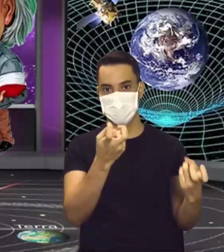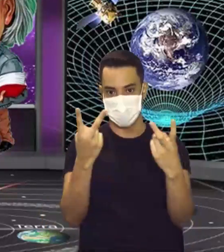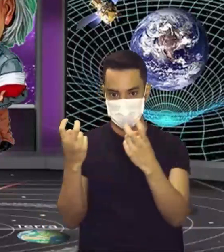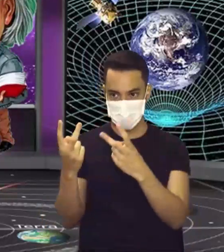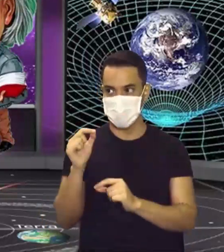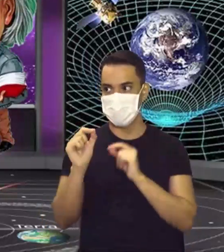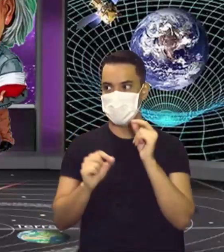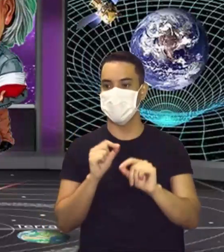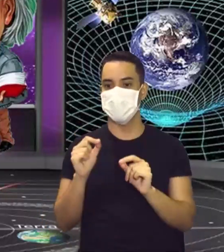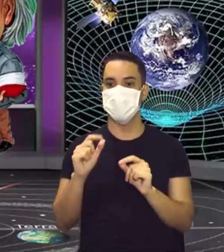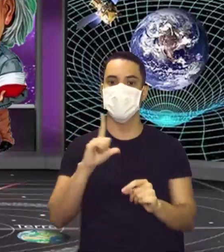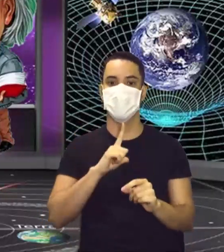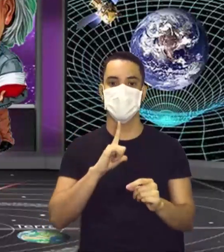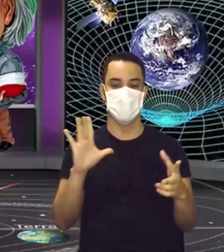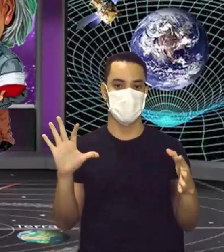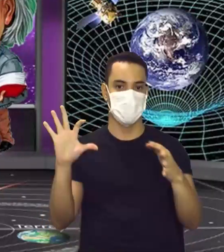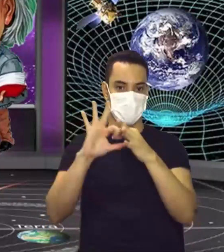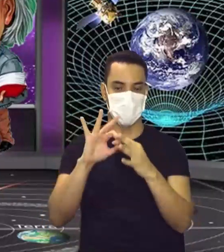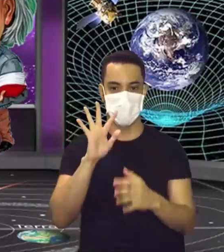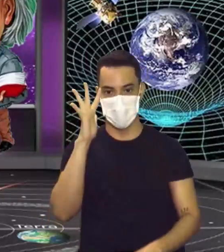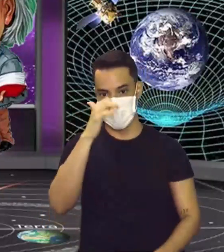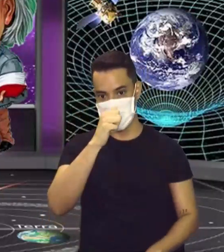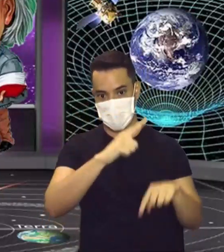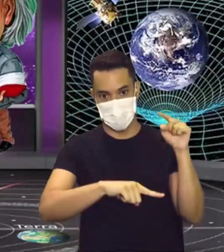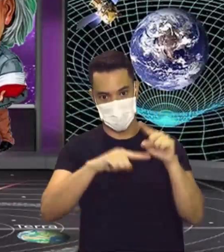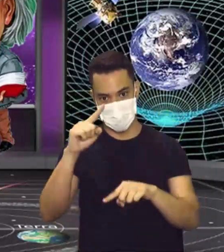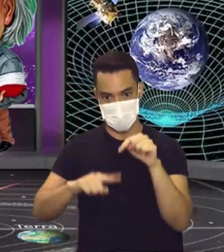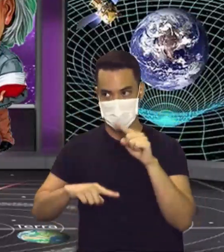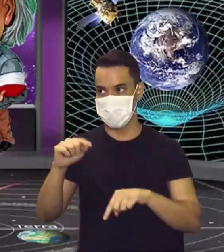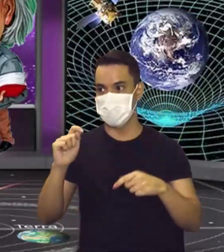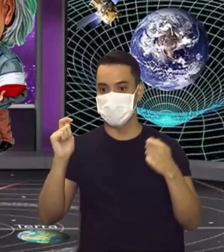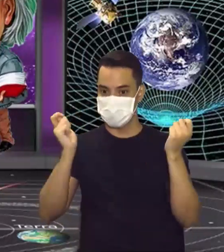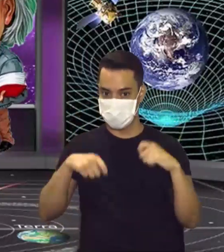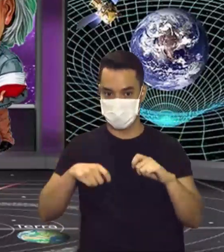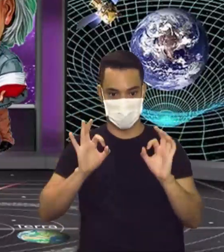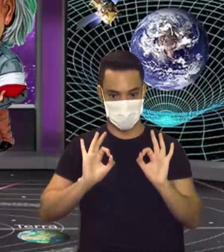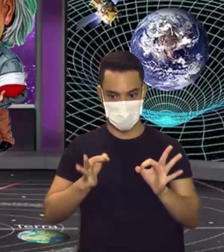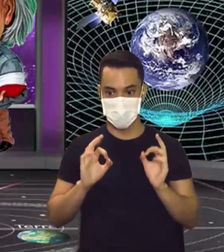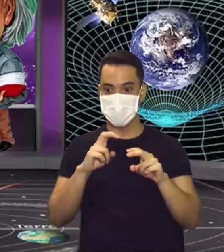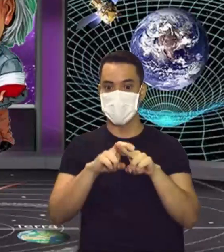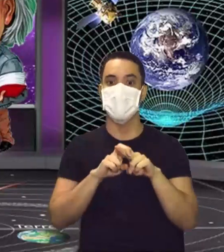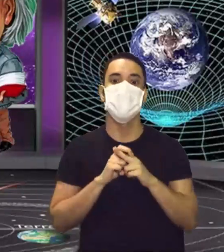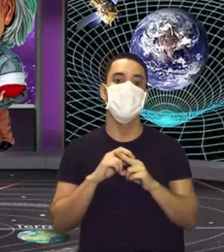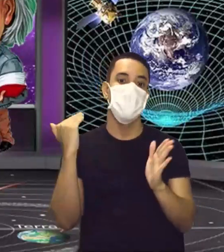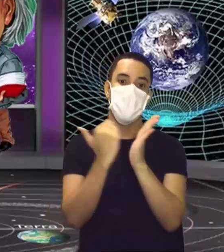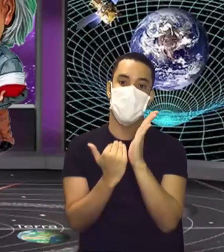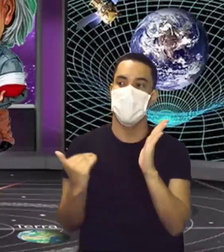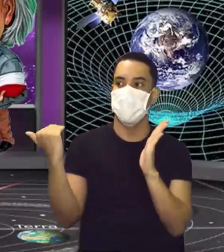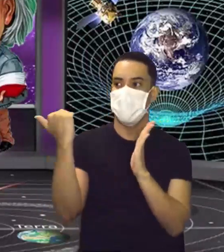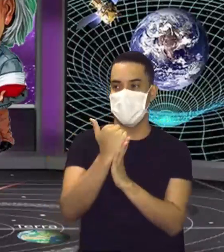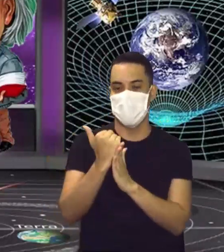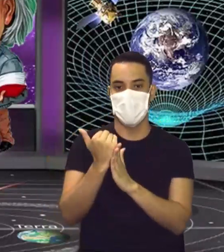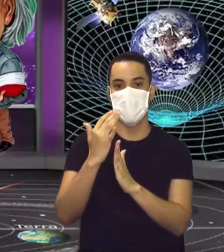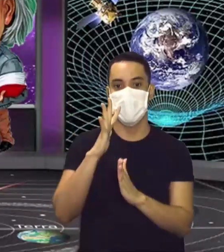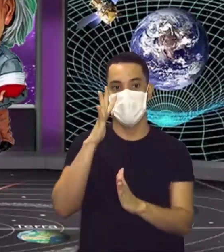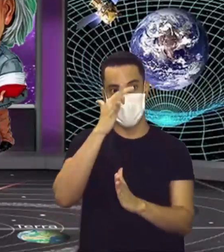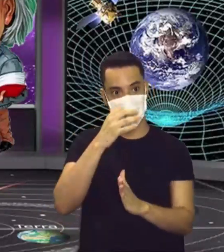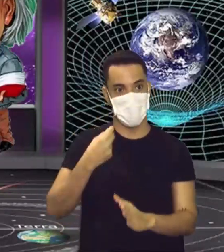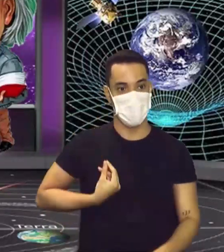está relacionada com a resistência que o material possui, correto? Então, quanto maior a sua